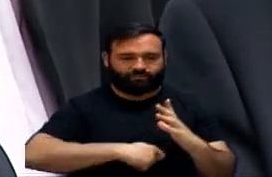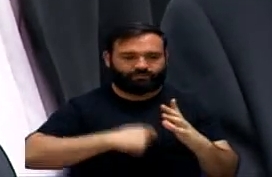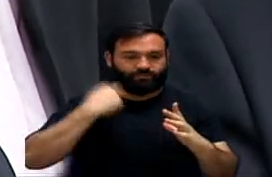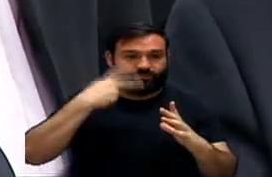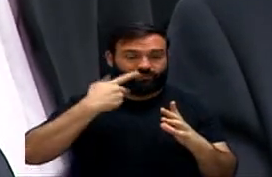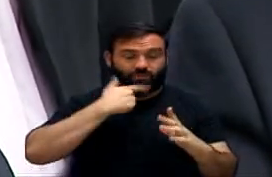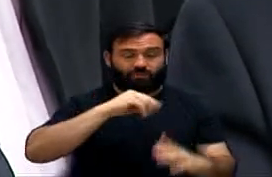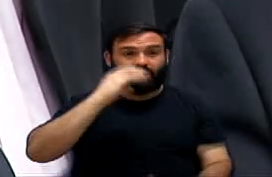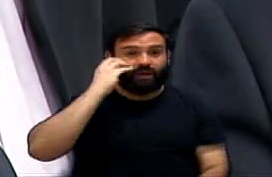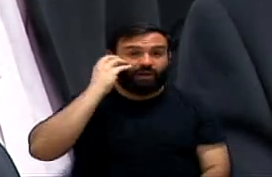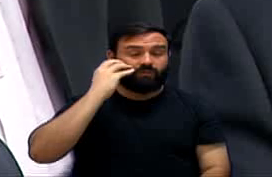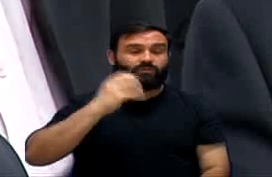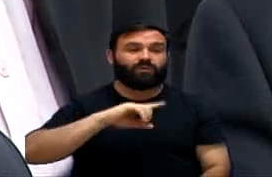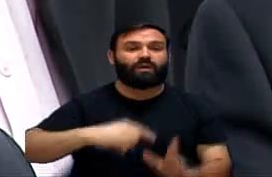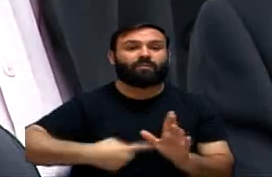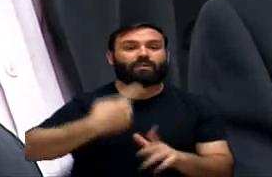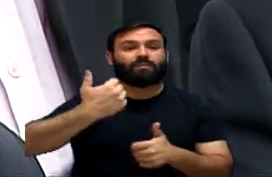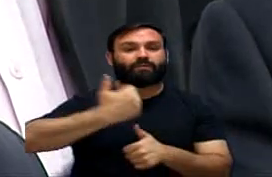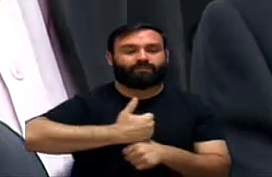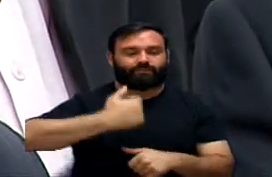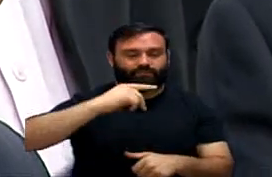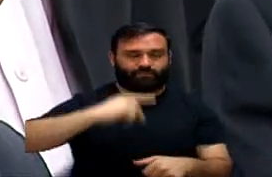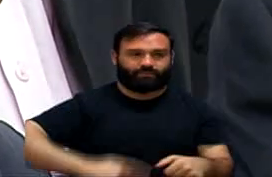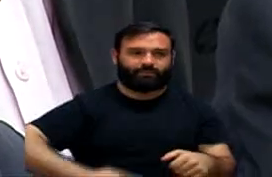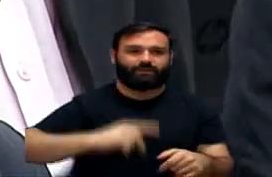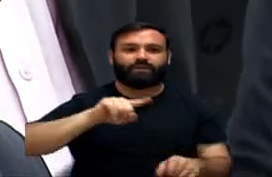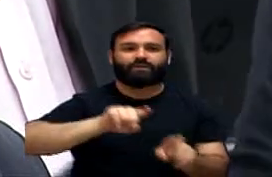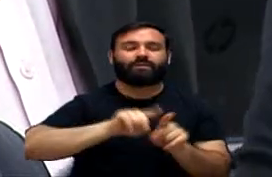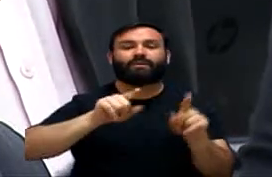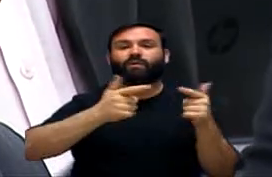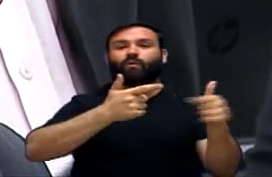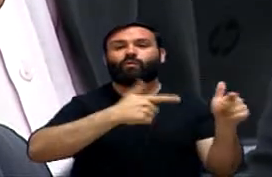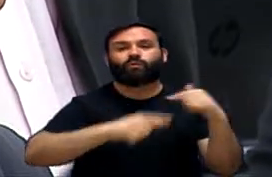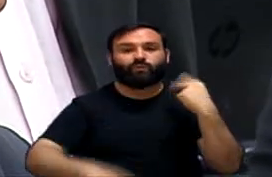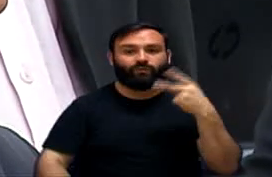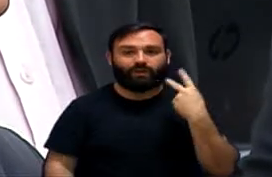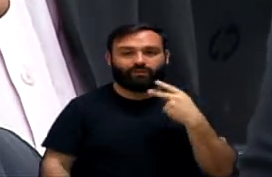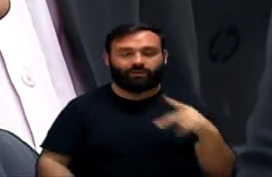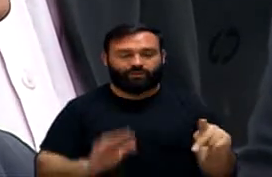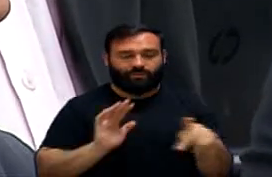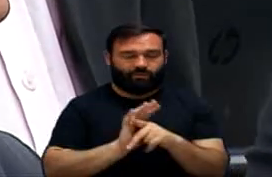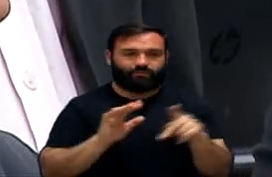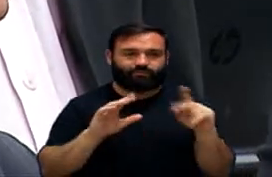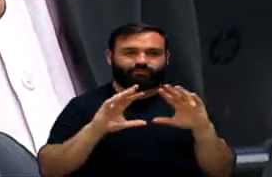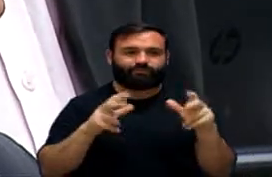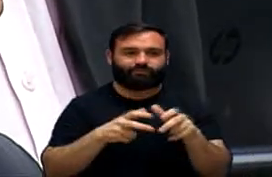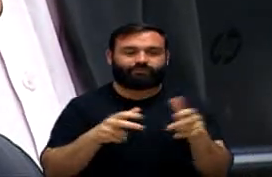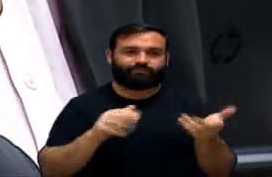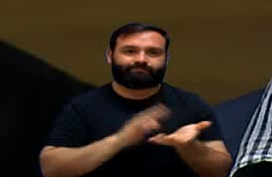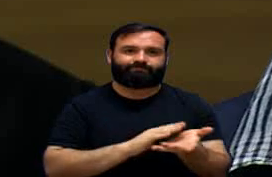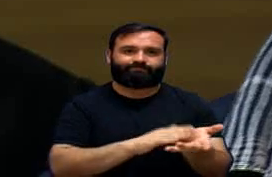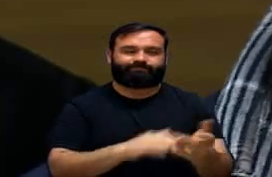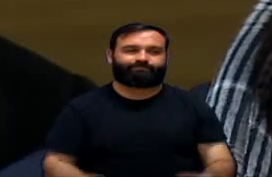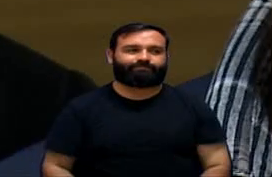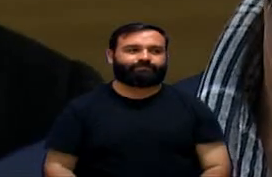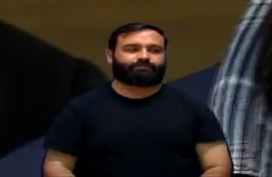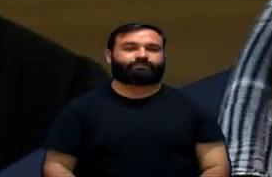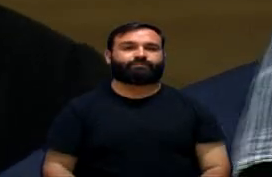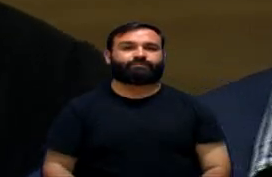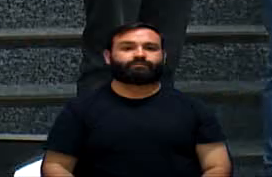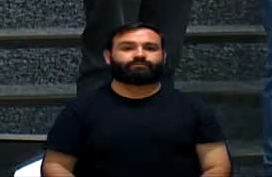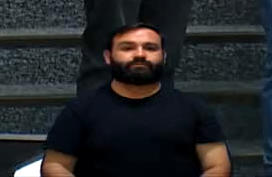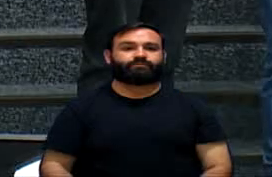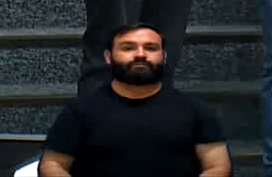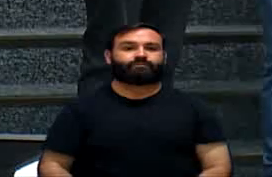autor Cláudio Sorocaba o primeiro vice-presidente Pastor Luiz Santos e todos os demais vereadores desta edilidade Meus Parabéns meu querido